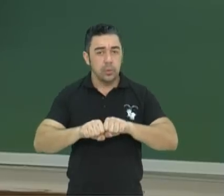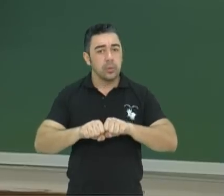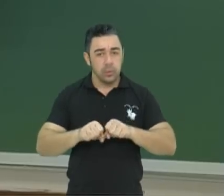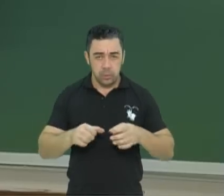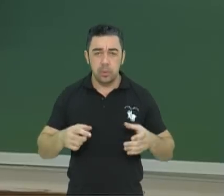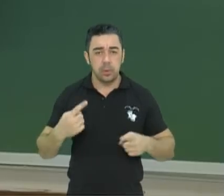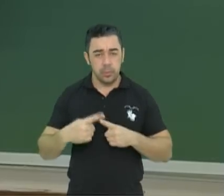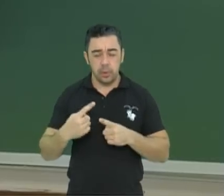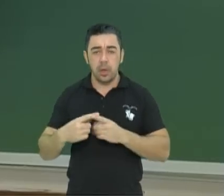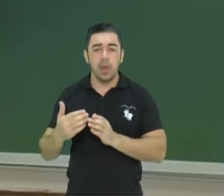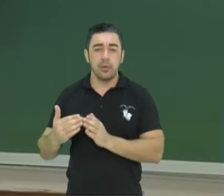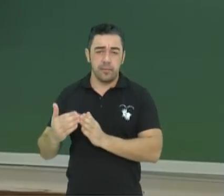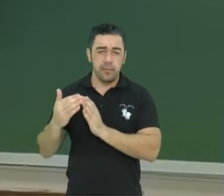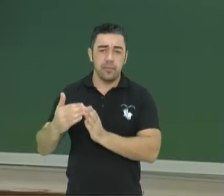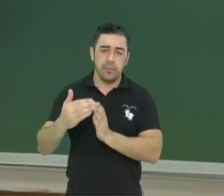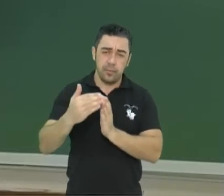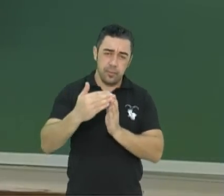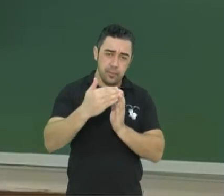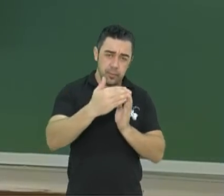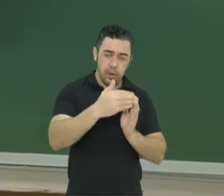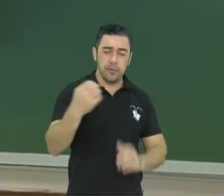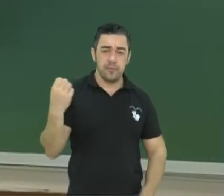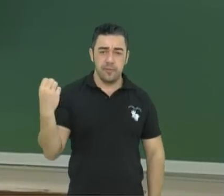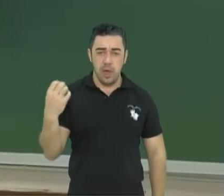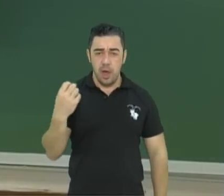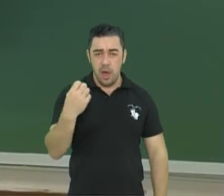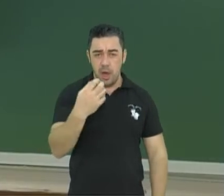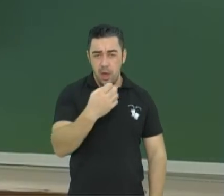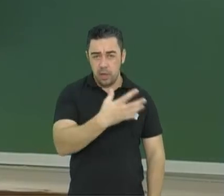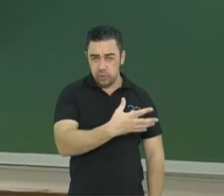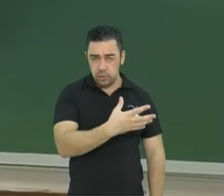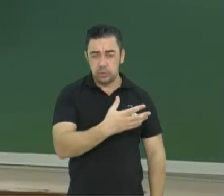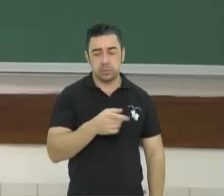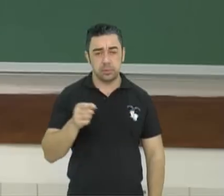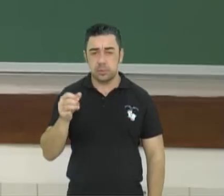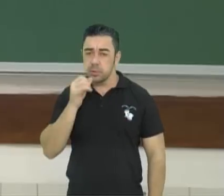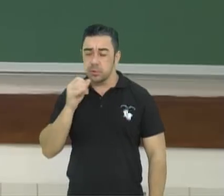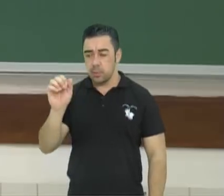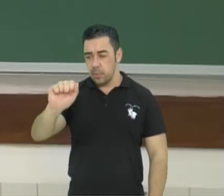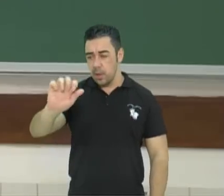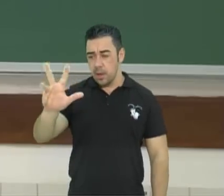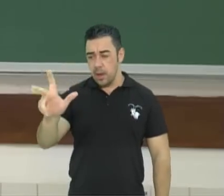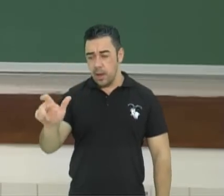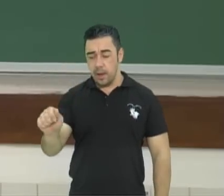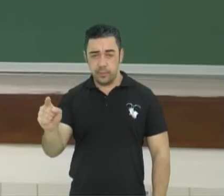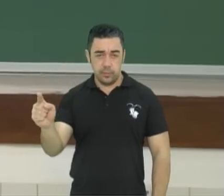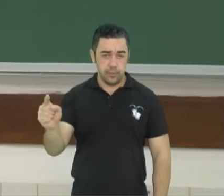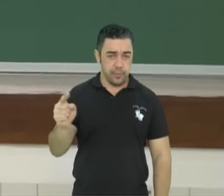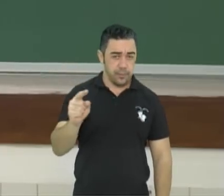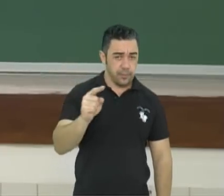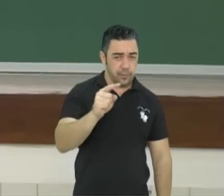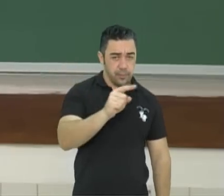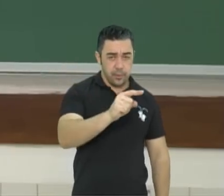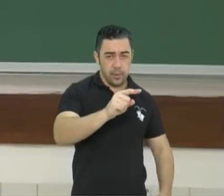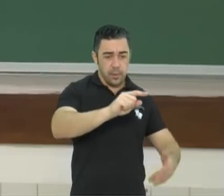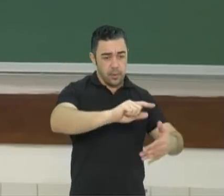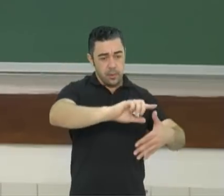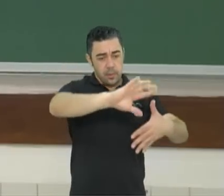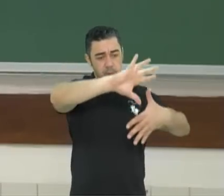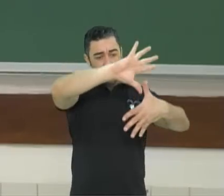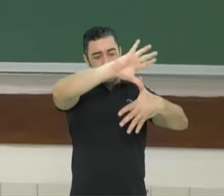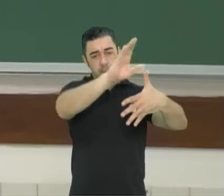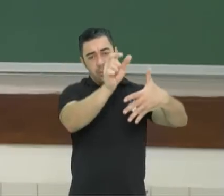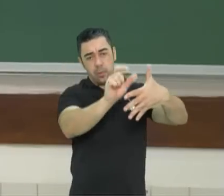da viagem desses africanos vindo da costa ocidental ou da África Central ser mais próximas do